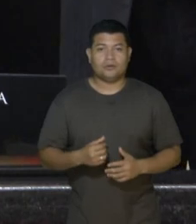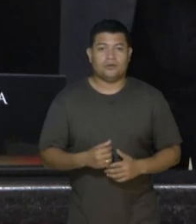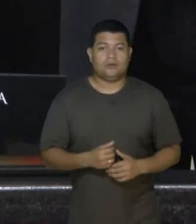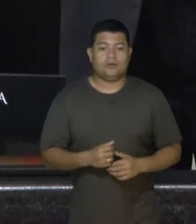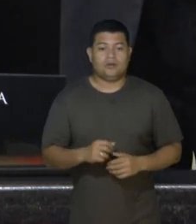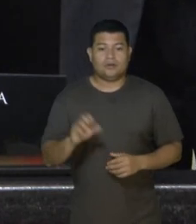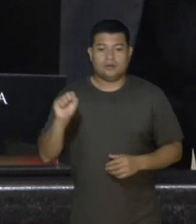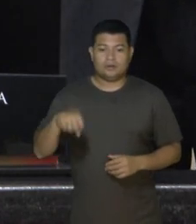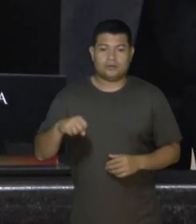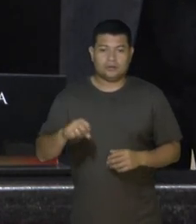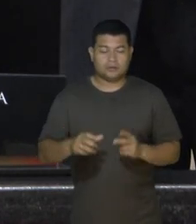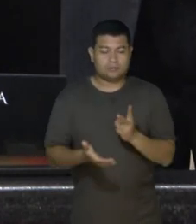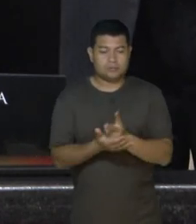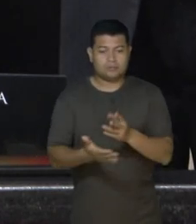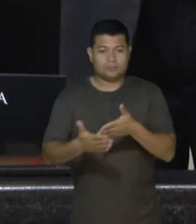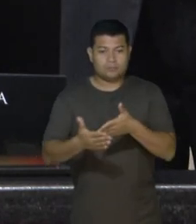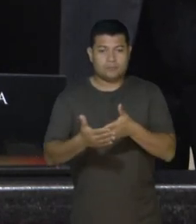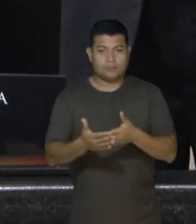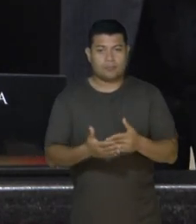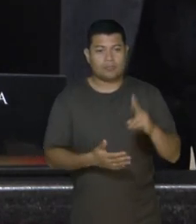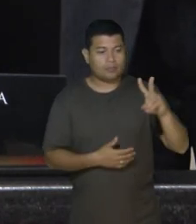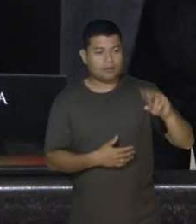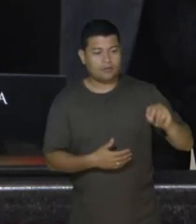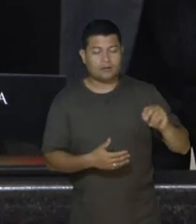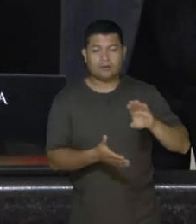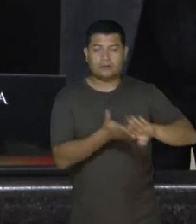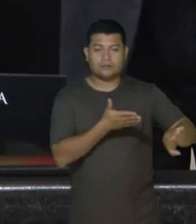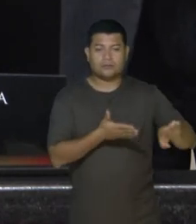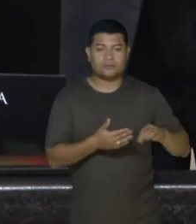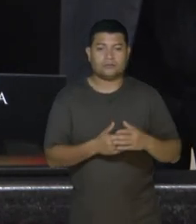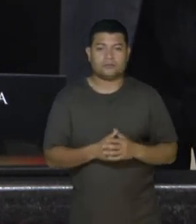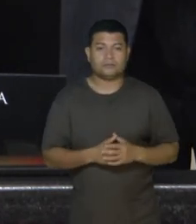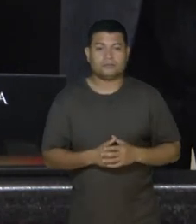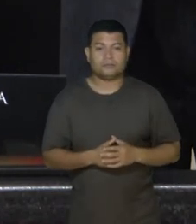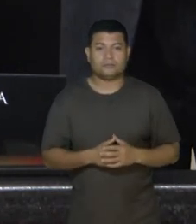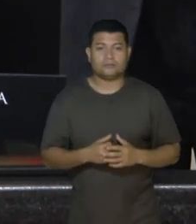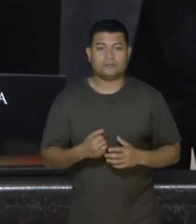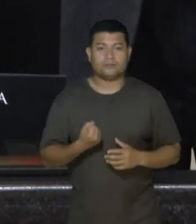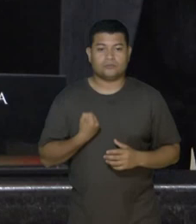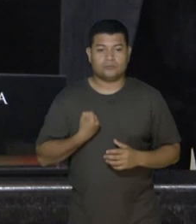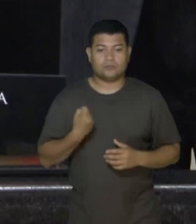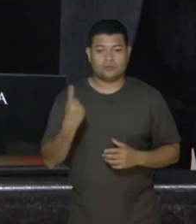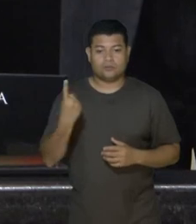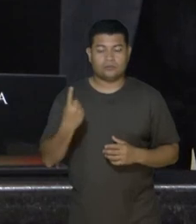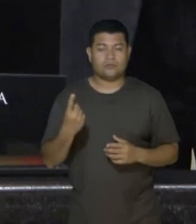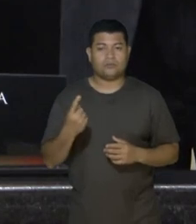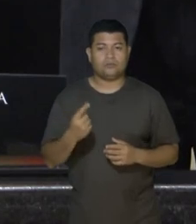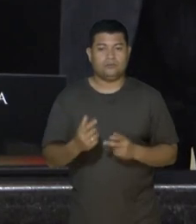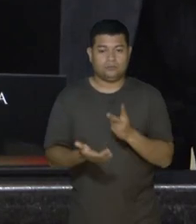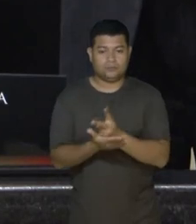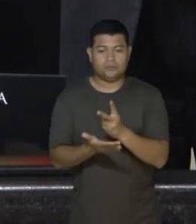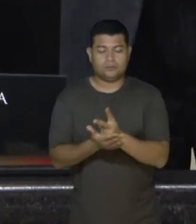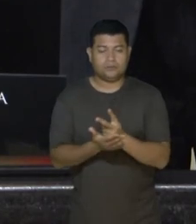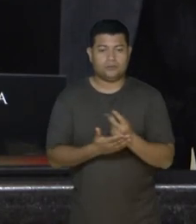o veto. Os deputados que votam não, rejeitam o veto. Um mantém, dois rejeita.